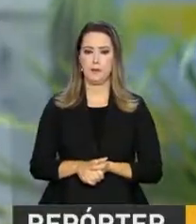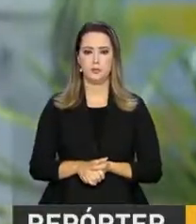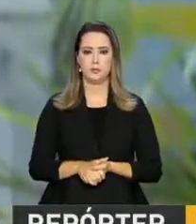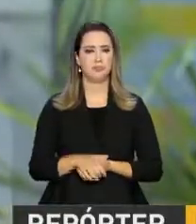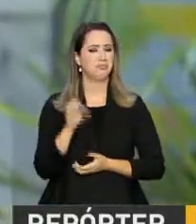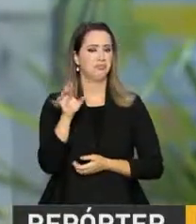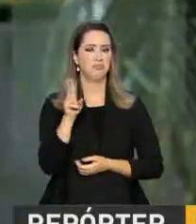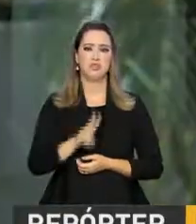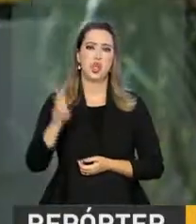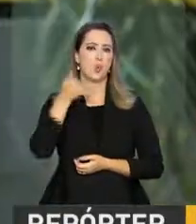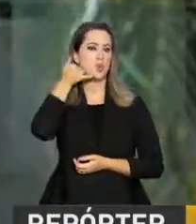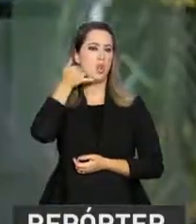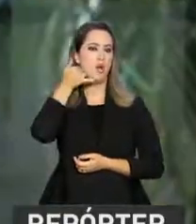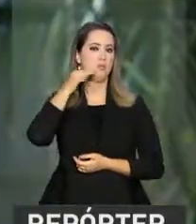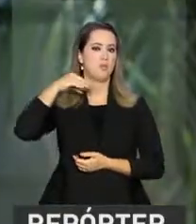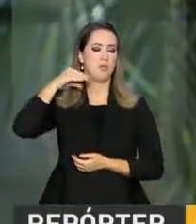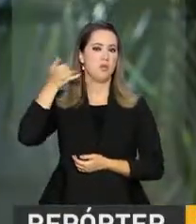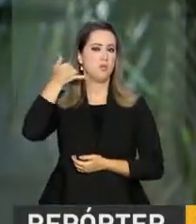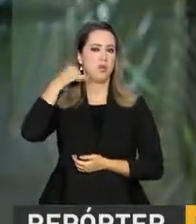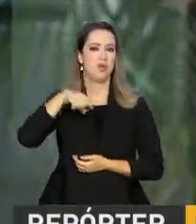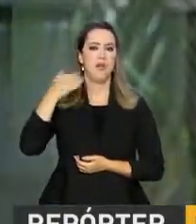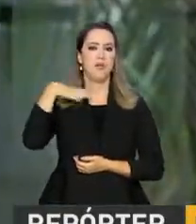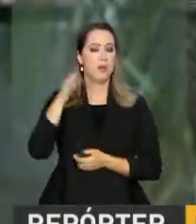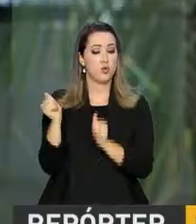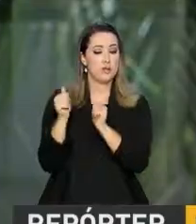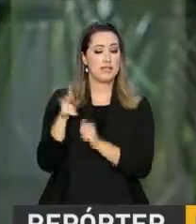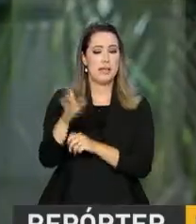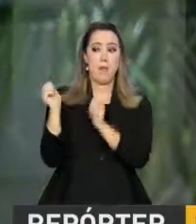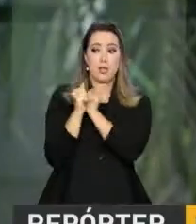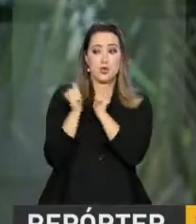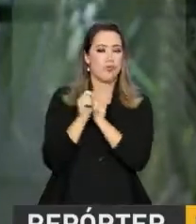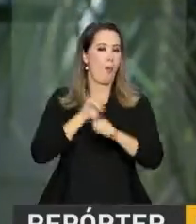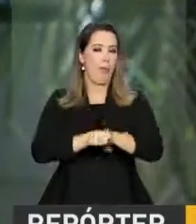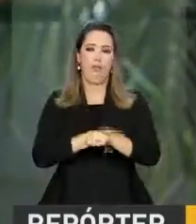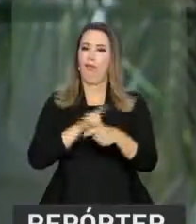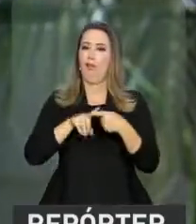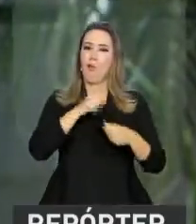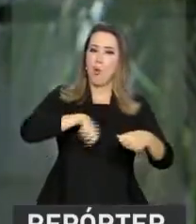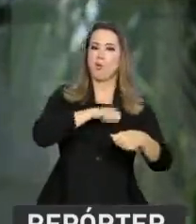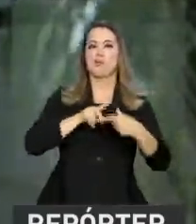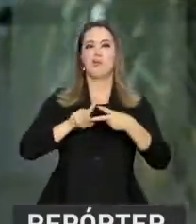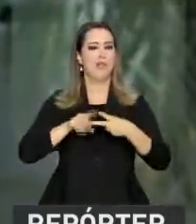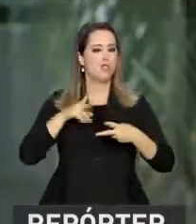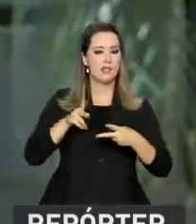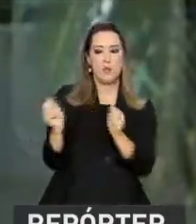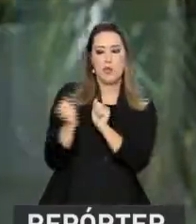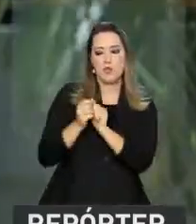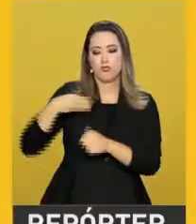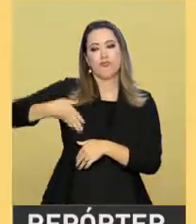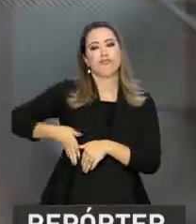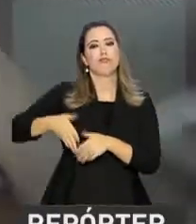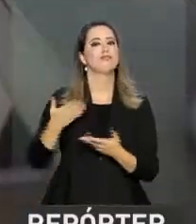só um show lá só celular prático é talvez precisa votar um poeta no banheiro está na cozinha na cozinha onde vai tratar com